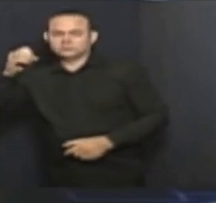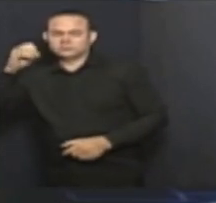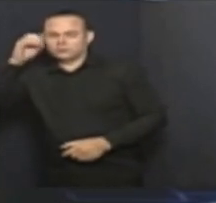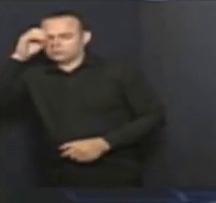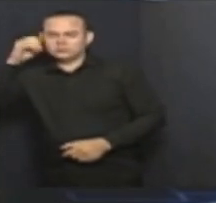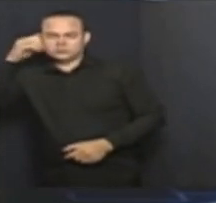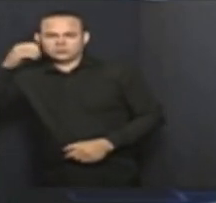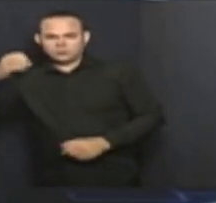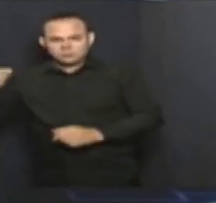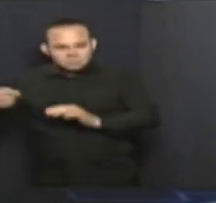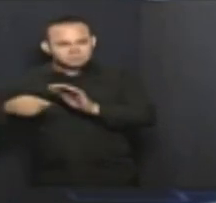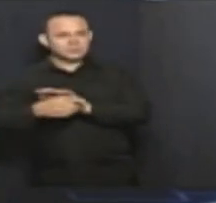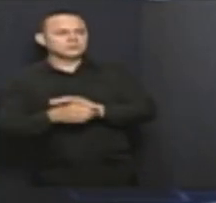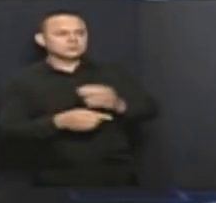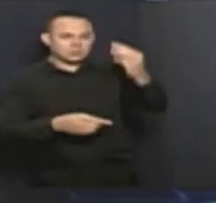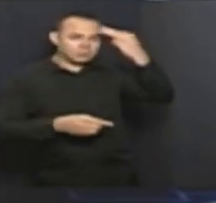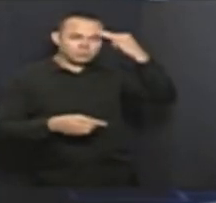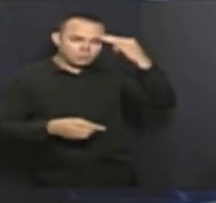habitação